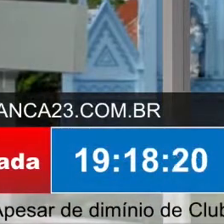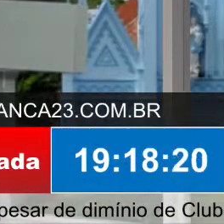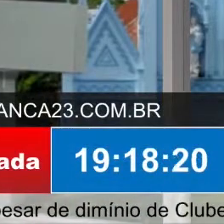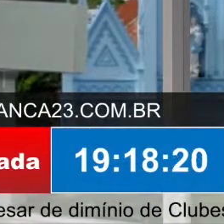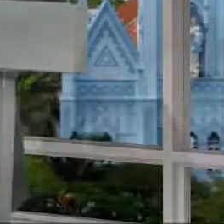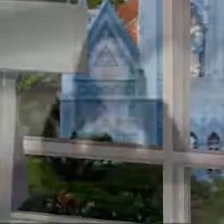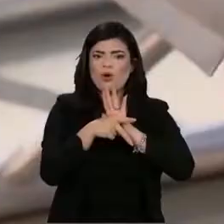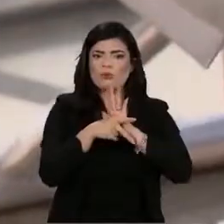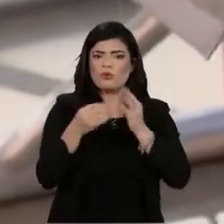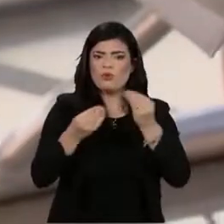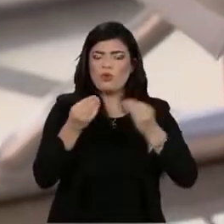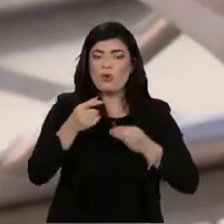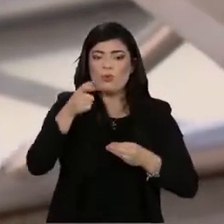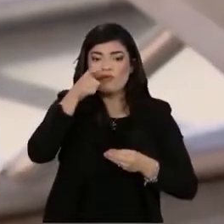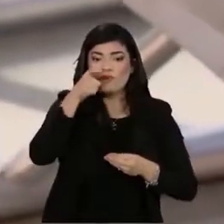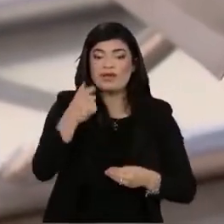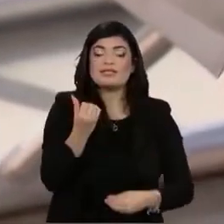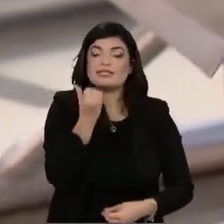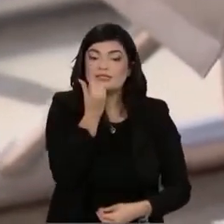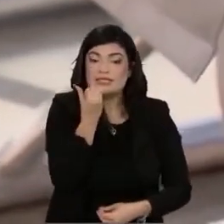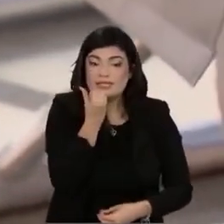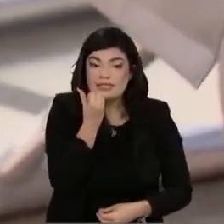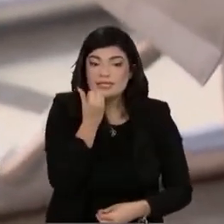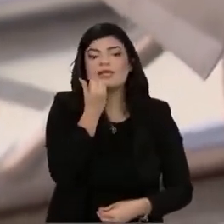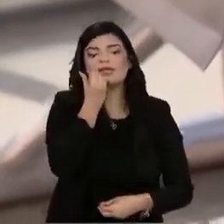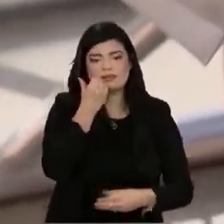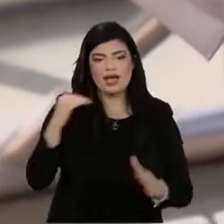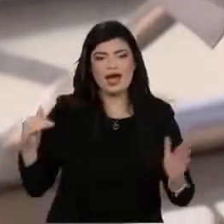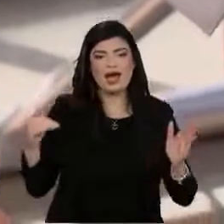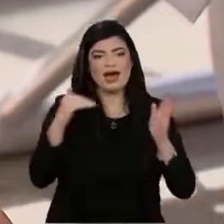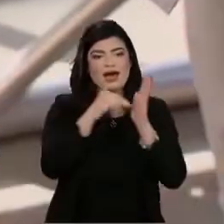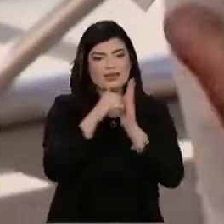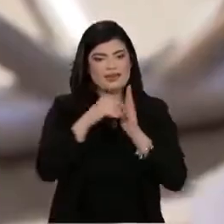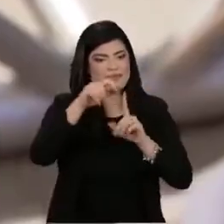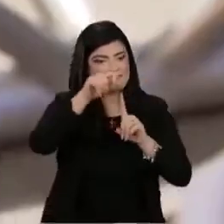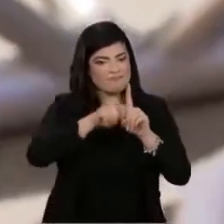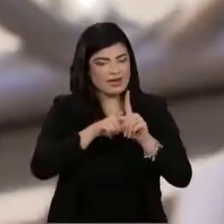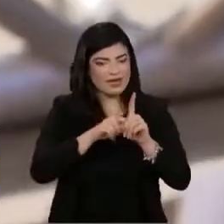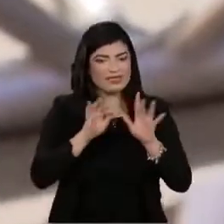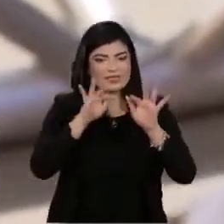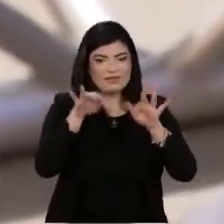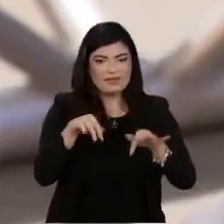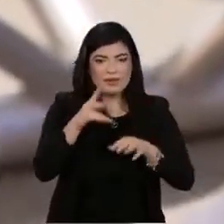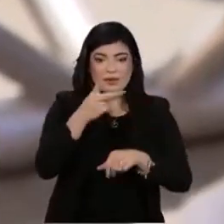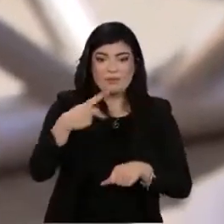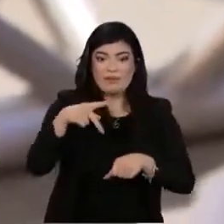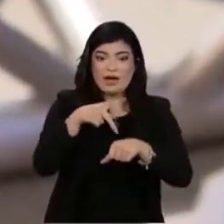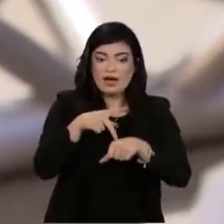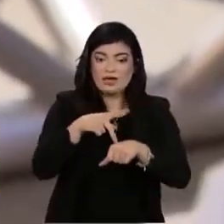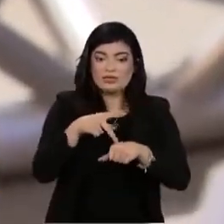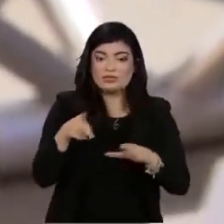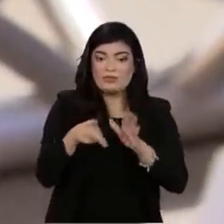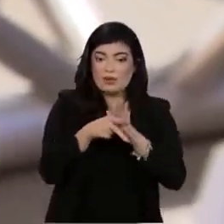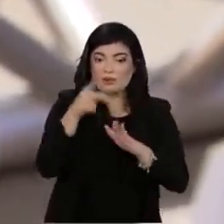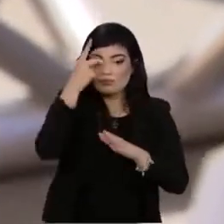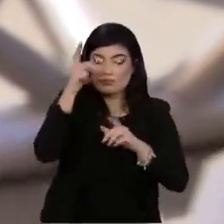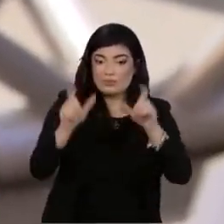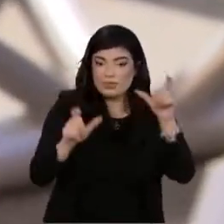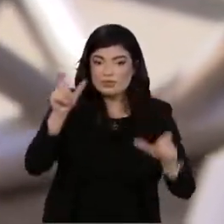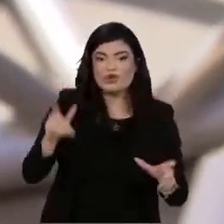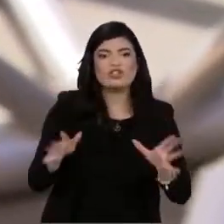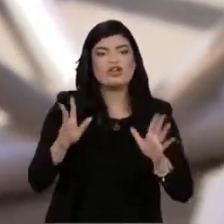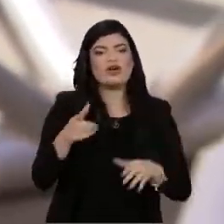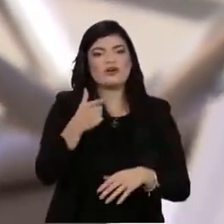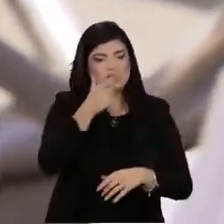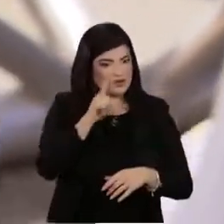prorrogada. O Ministério da Saúde prorrogou a vacinação contra a poliomielite do dia 9 para o dia 30 de